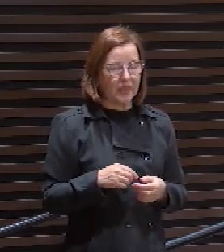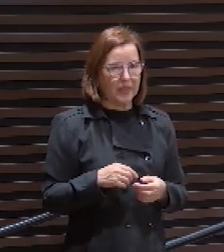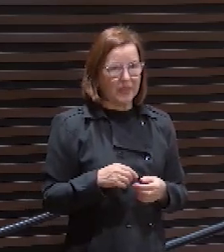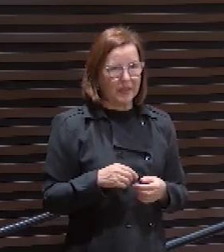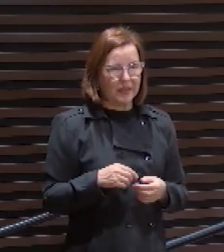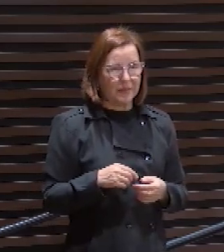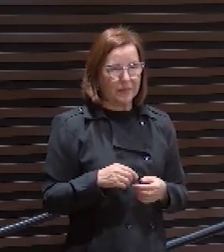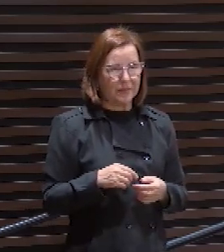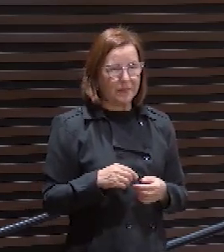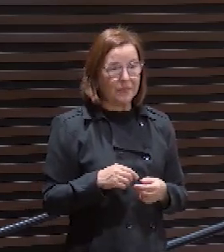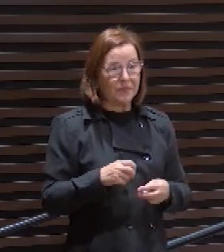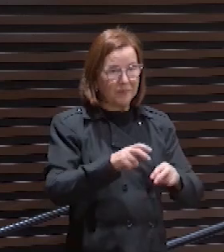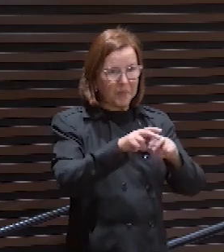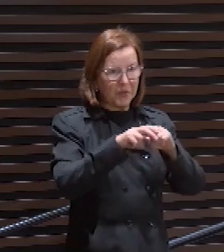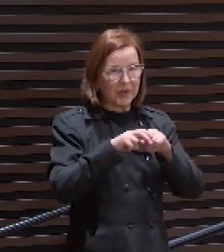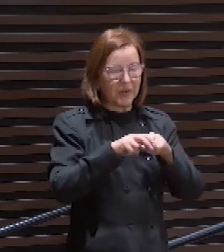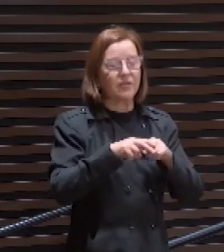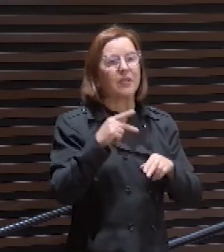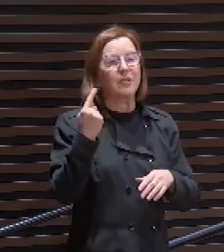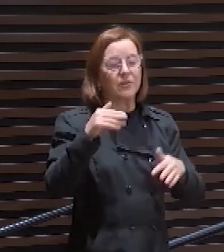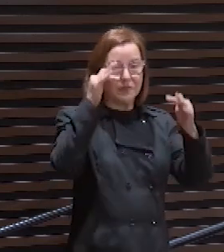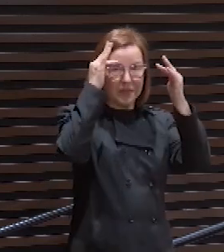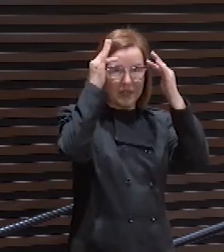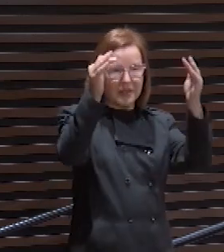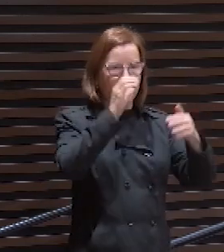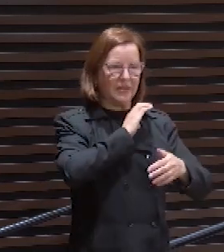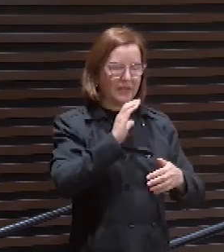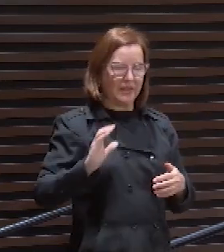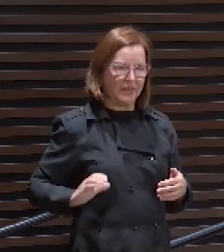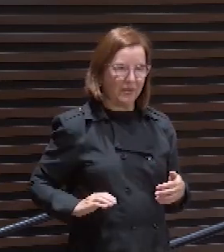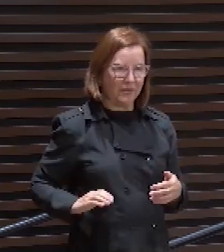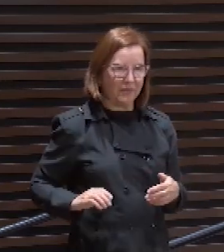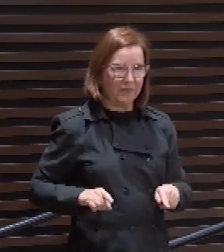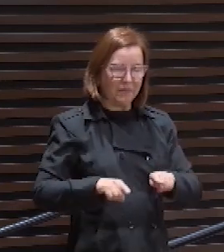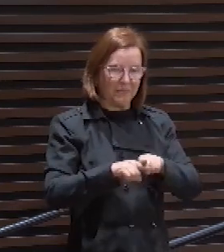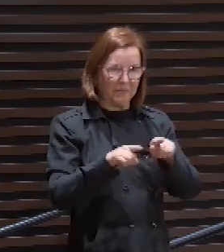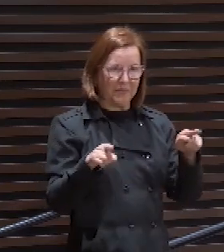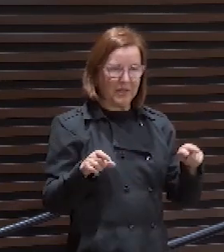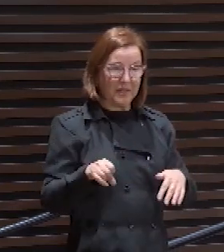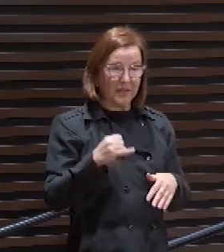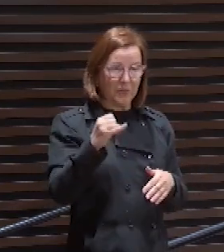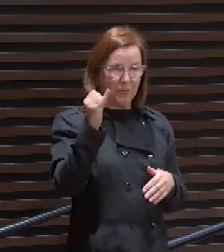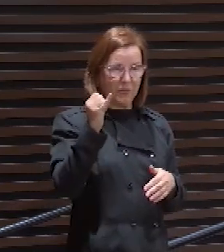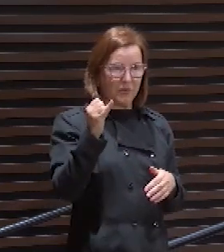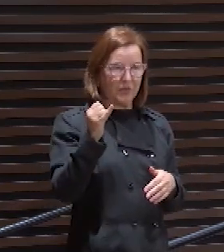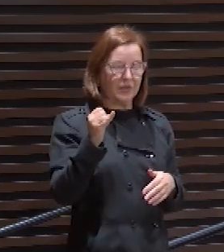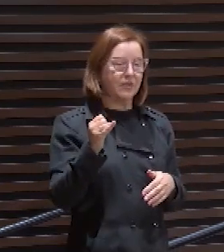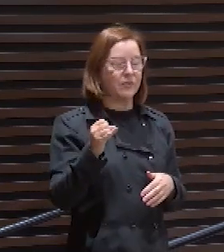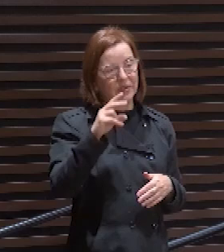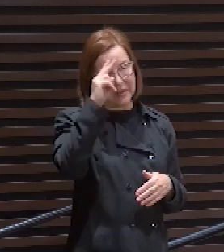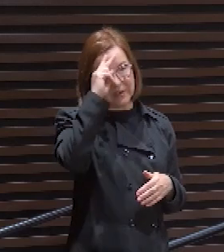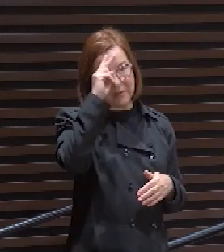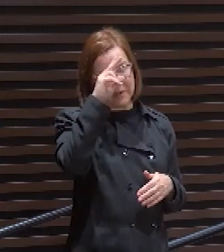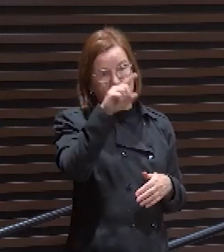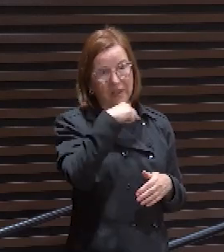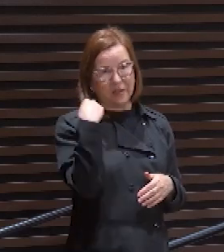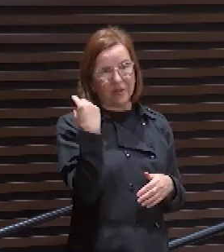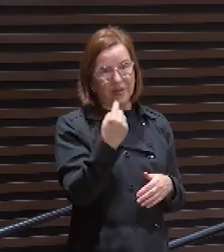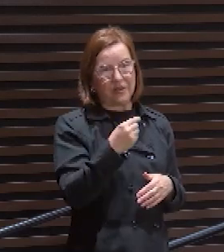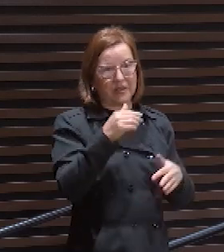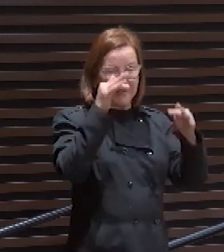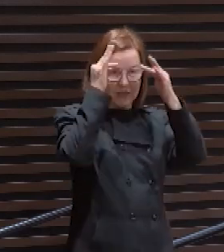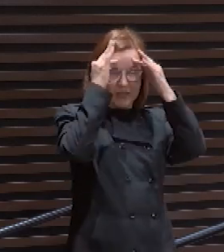em decorrência de sua lealdade a Cristo. De todo modo, é importante ressaltar que a nossa lealdade a